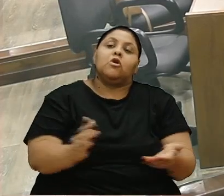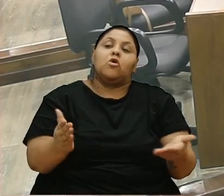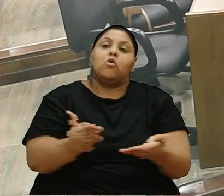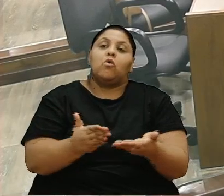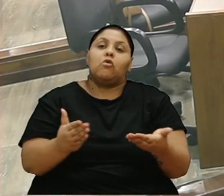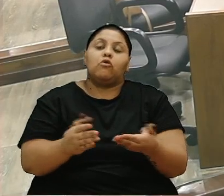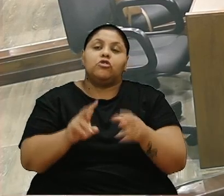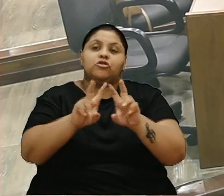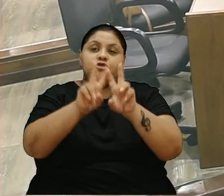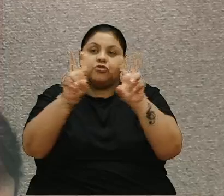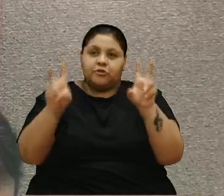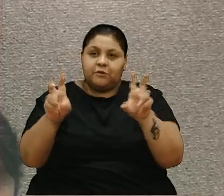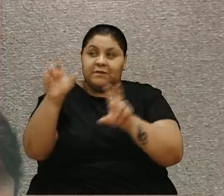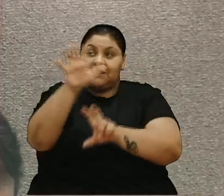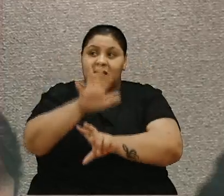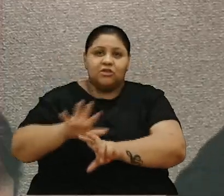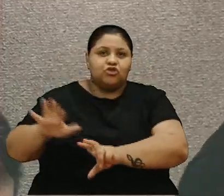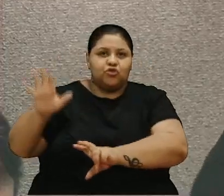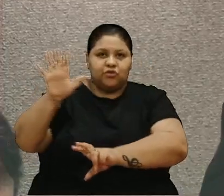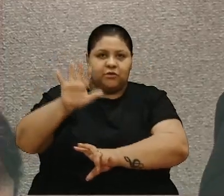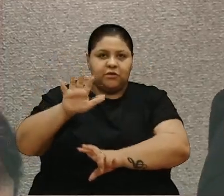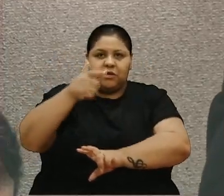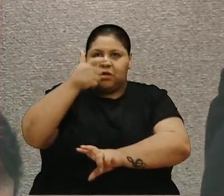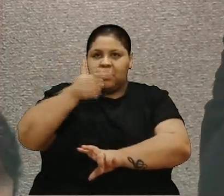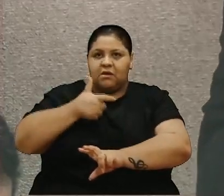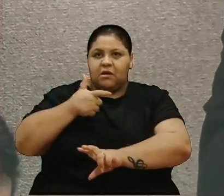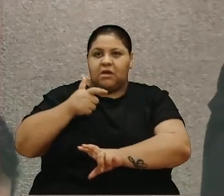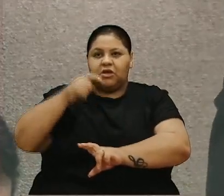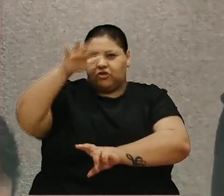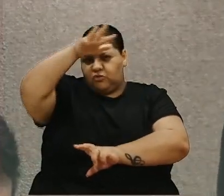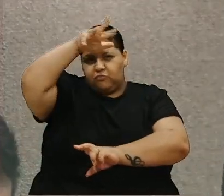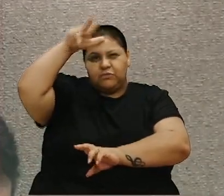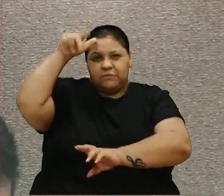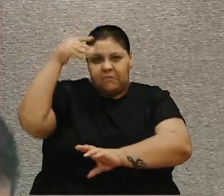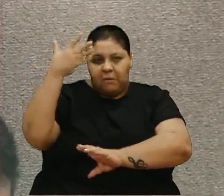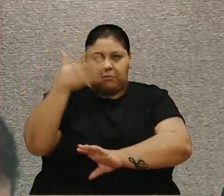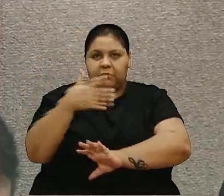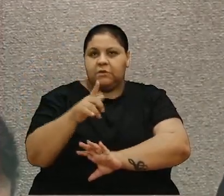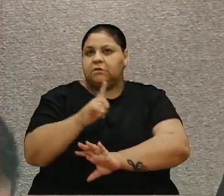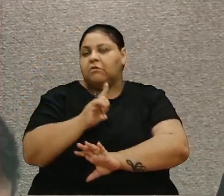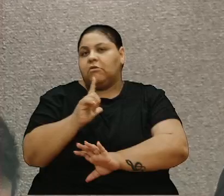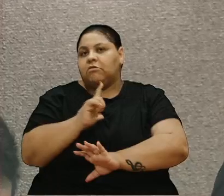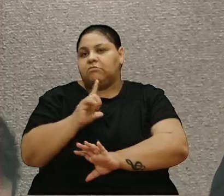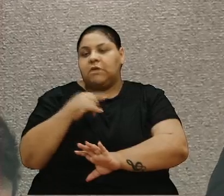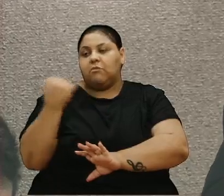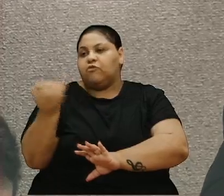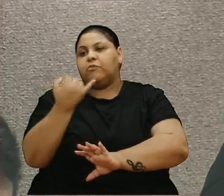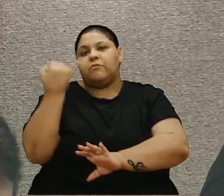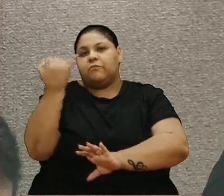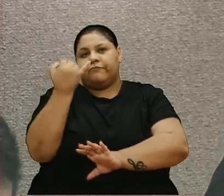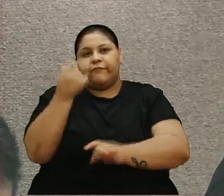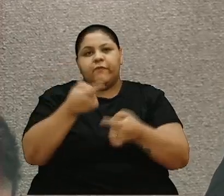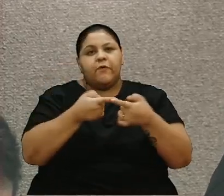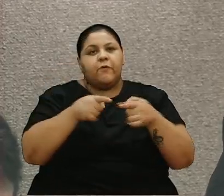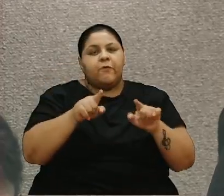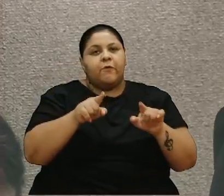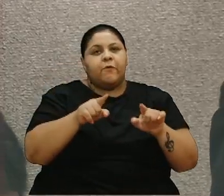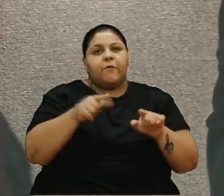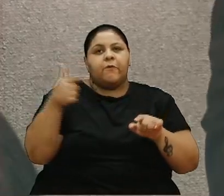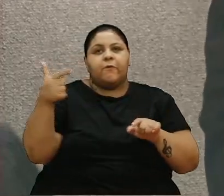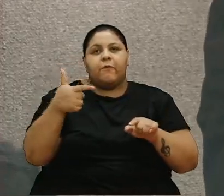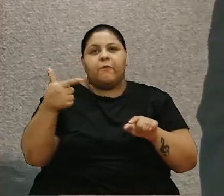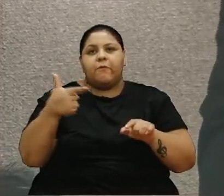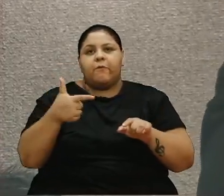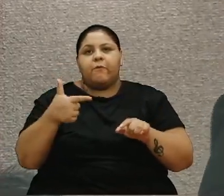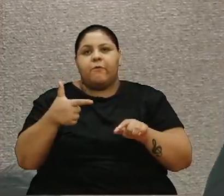um assunto nacional. Talvez a nossa esfera municipal não tenha tanta relevância, mas nós, como o segundo maior